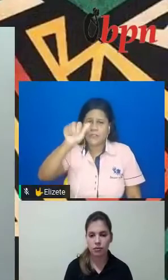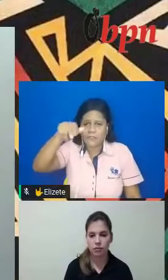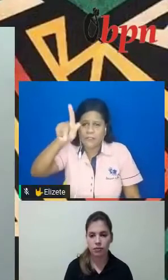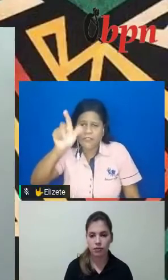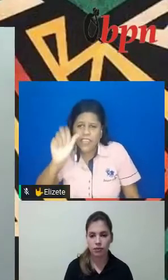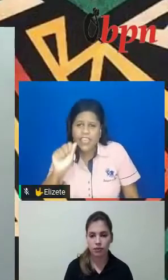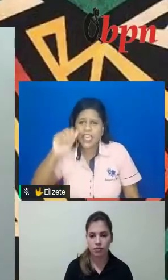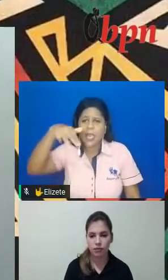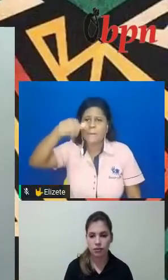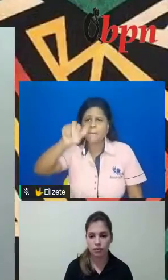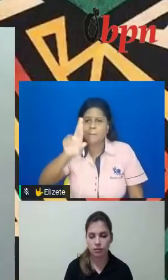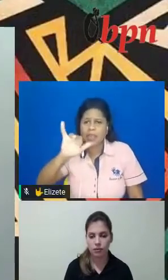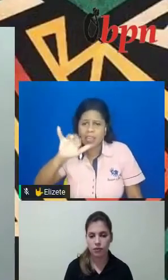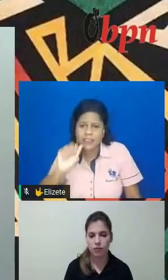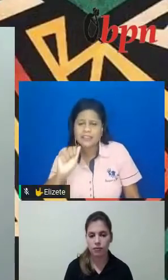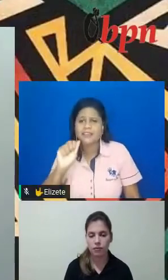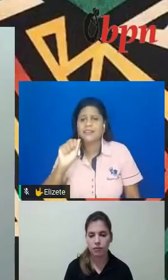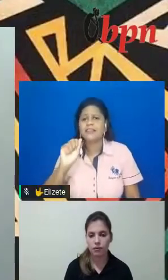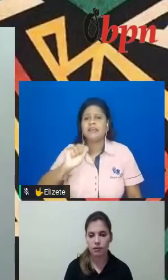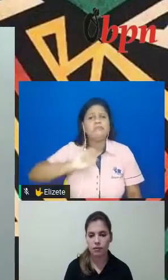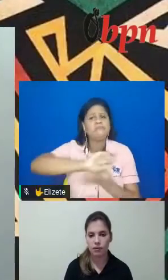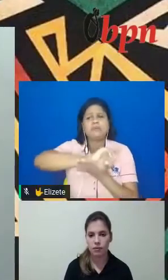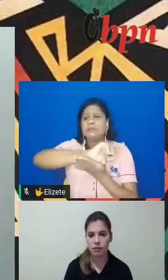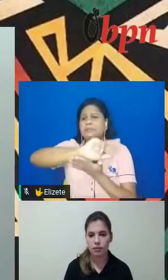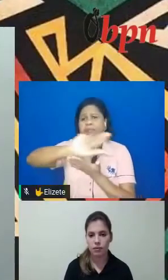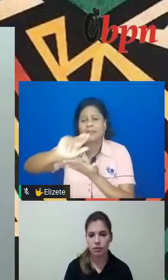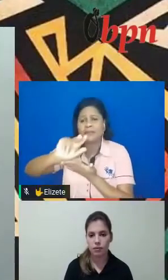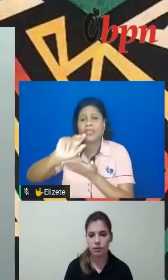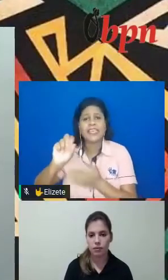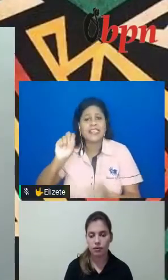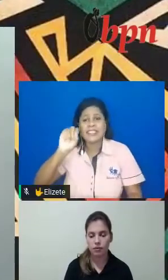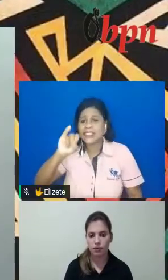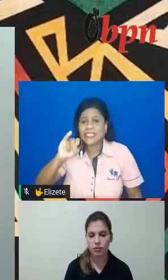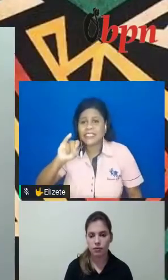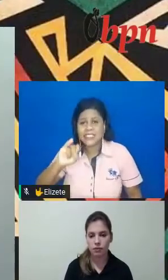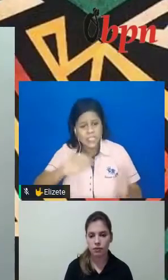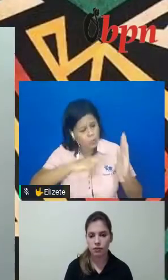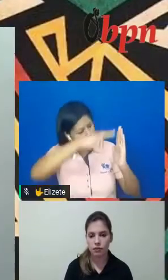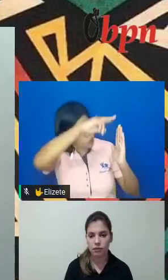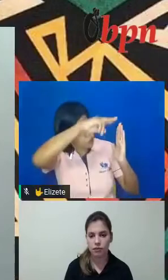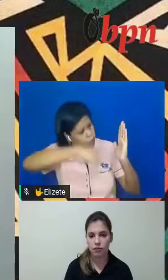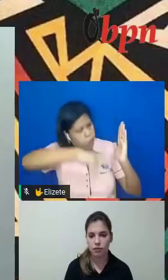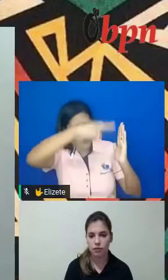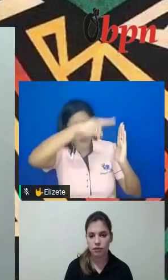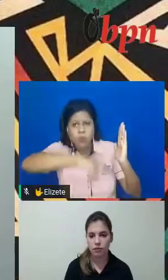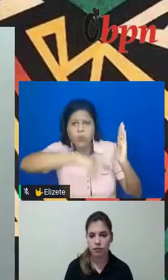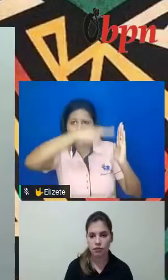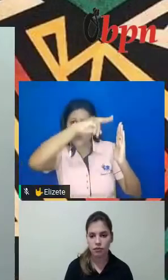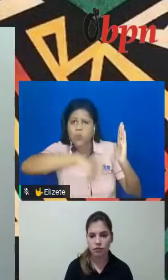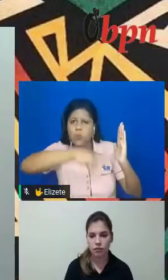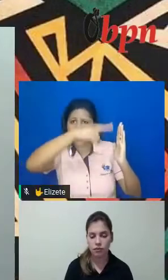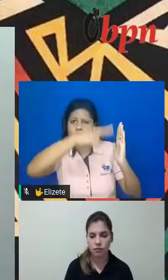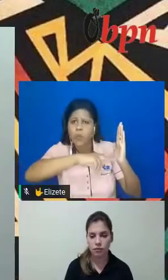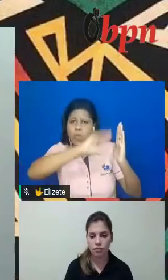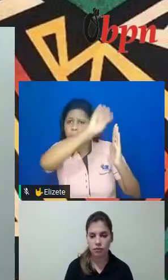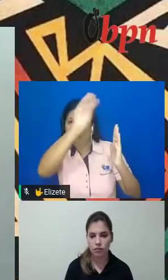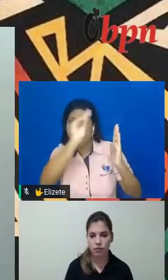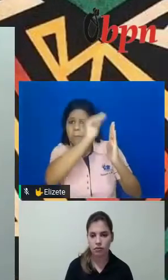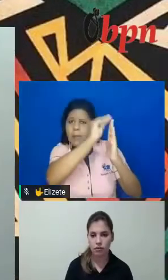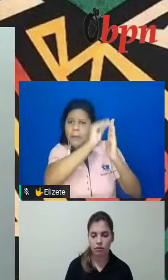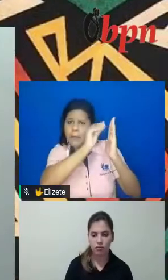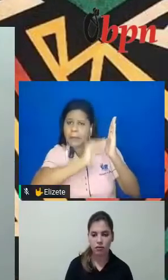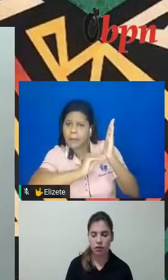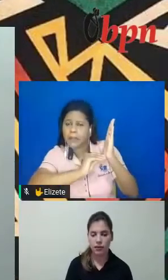Maria, entende? Se for lido sobre esse prisma, né? Porque a escrevivência,